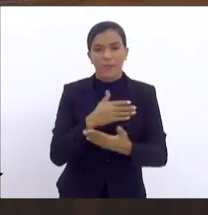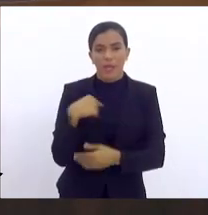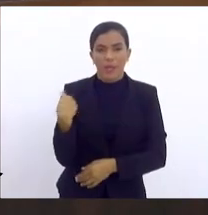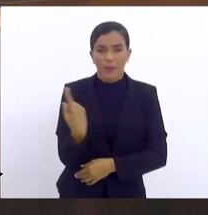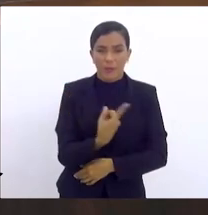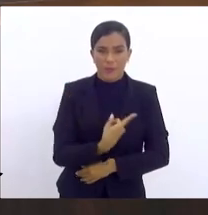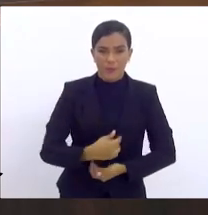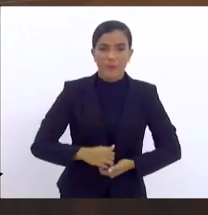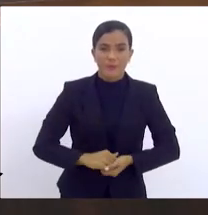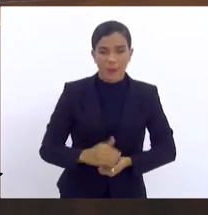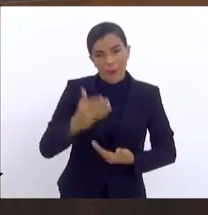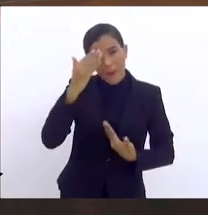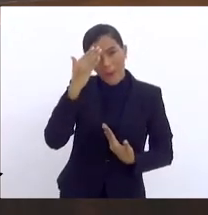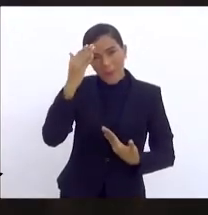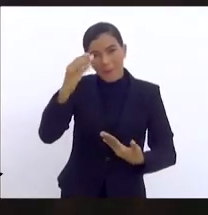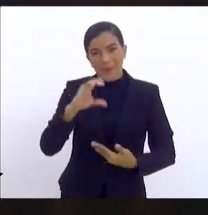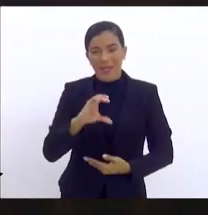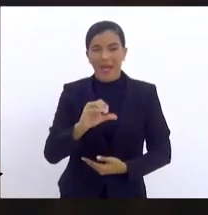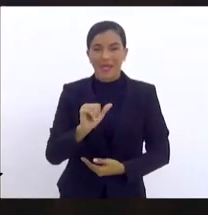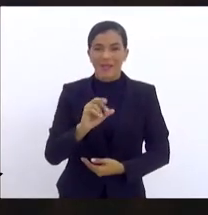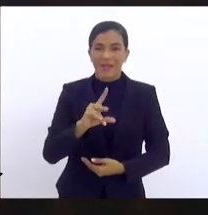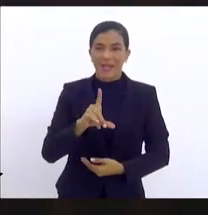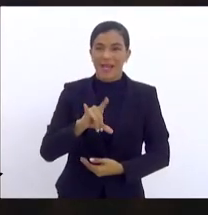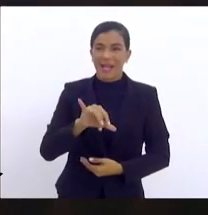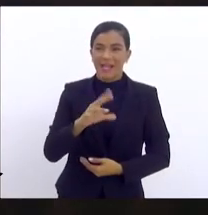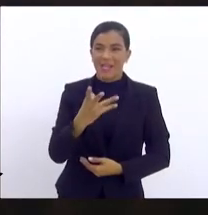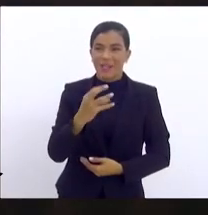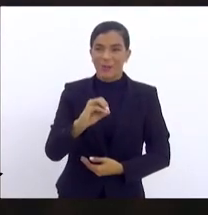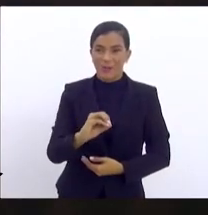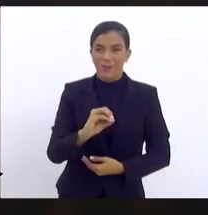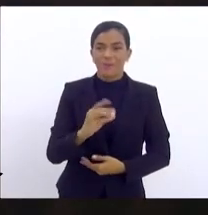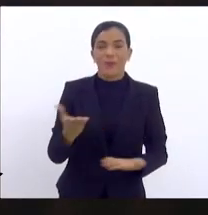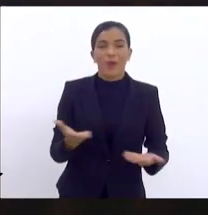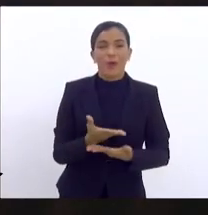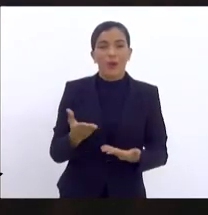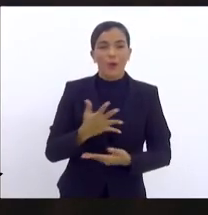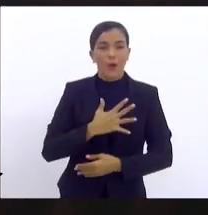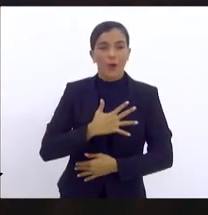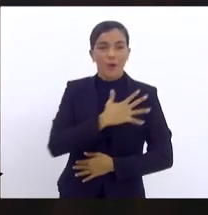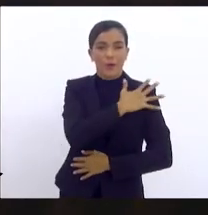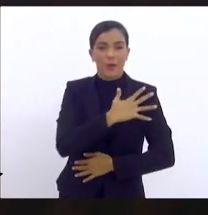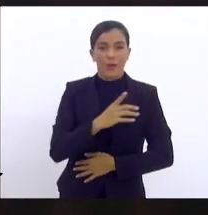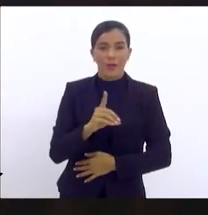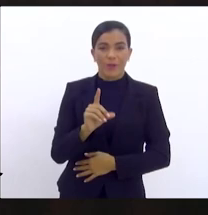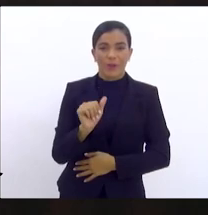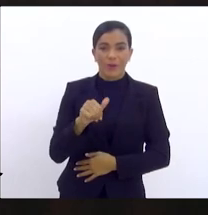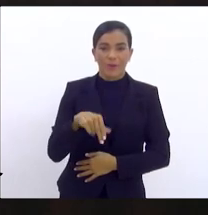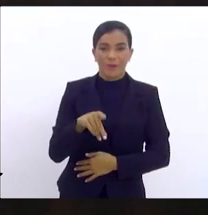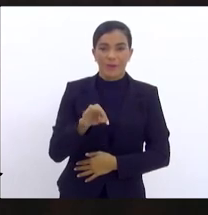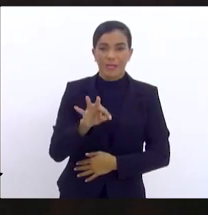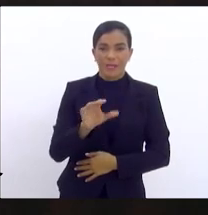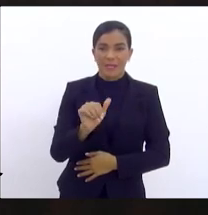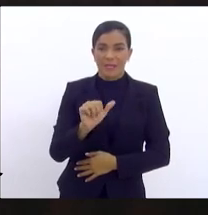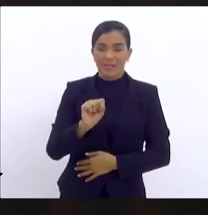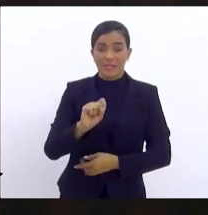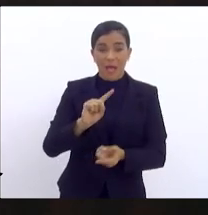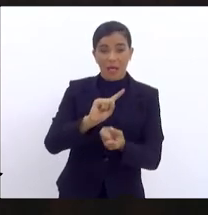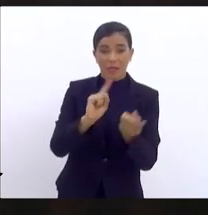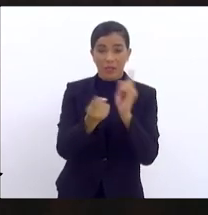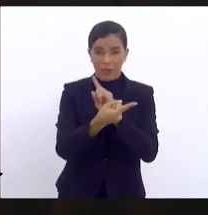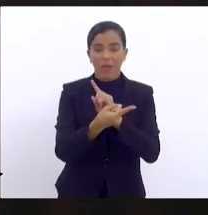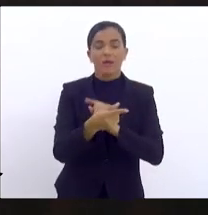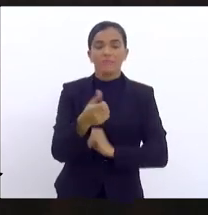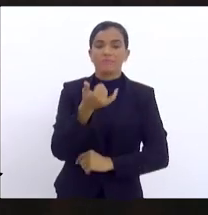muito obrigado Carlinhos passa a palavra então para o Coronel Dantas Ah vão inverter tudo bom